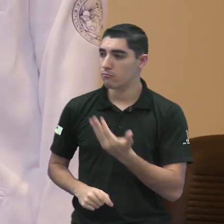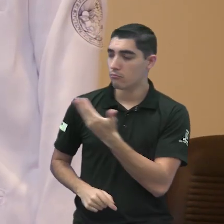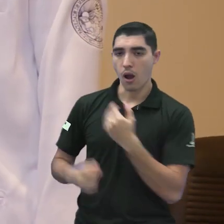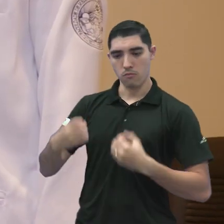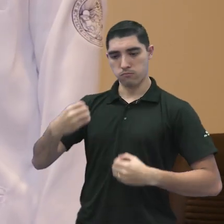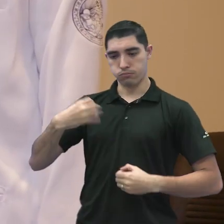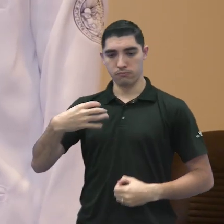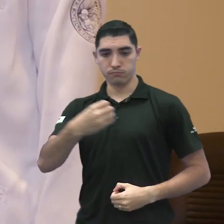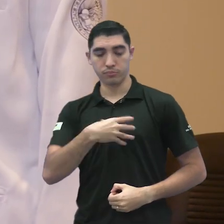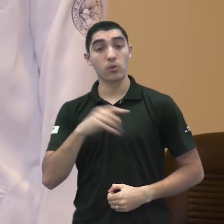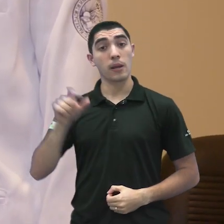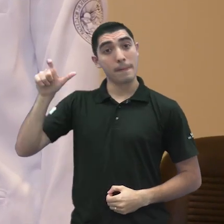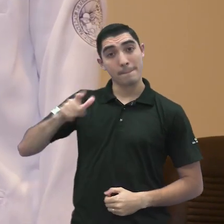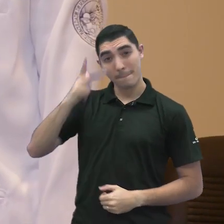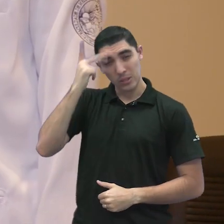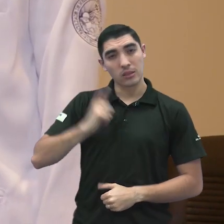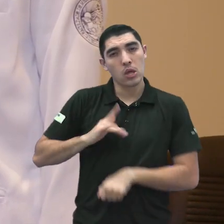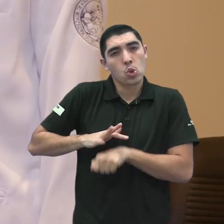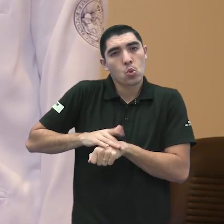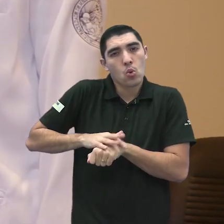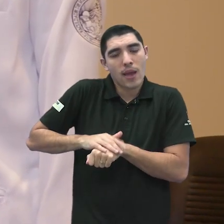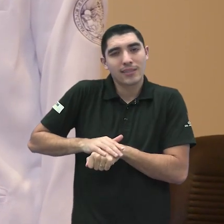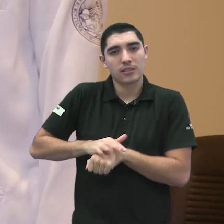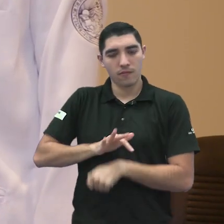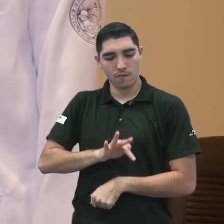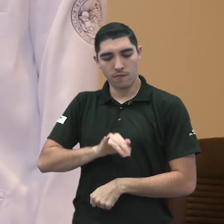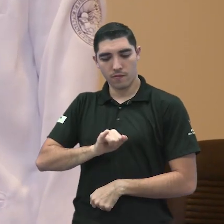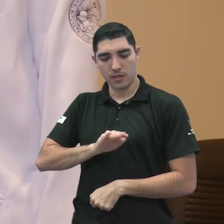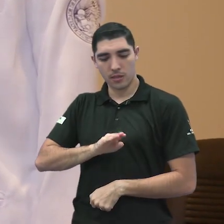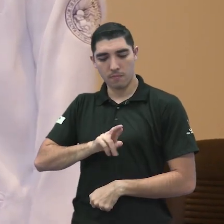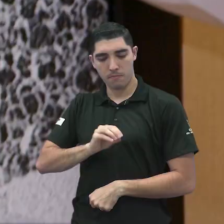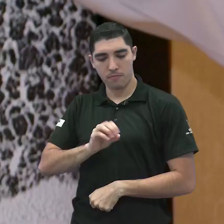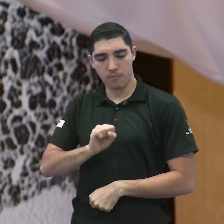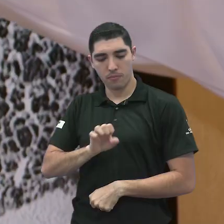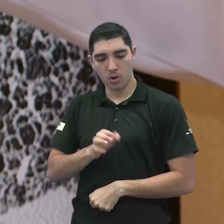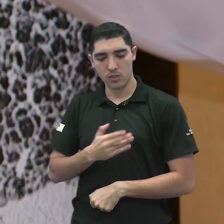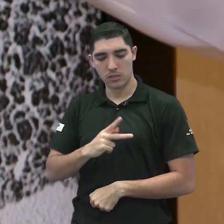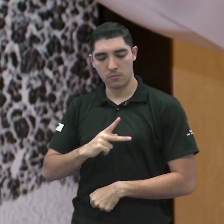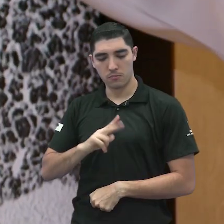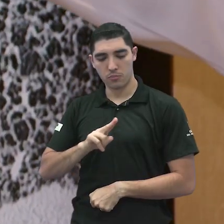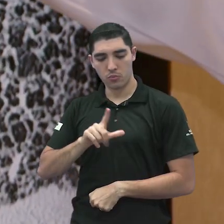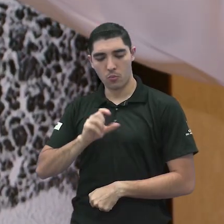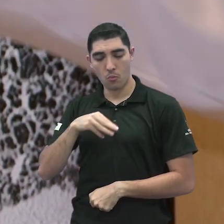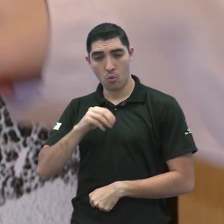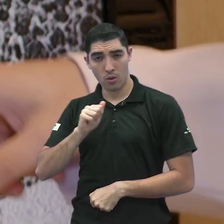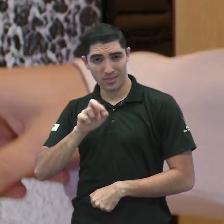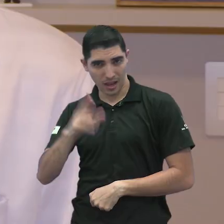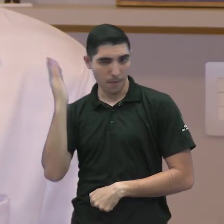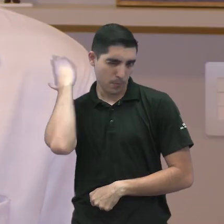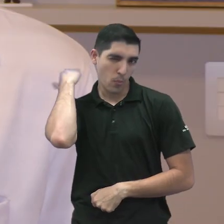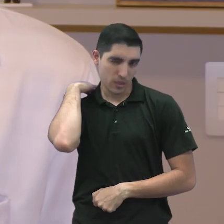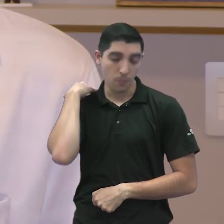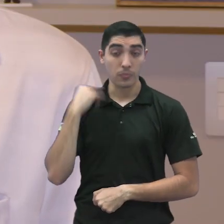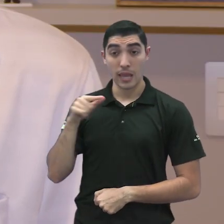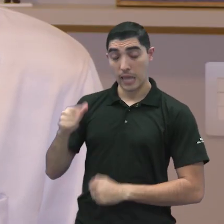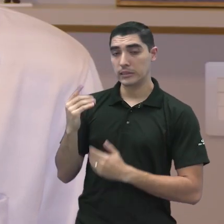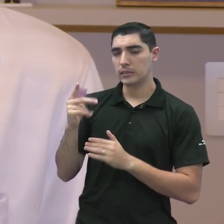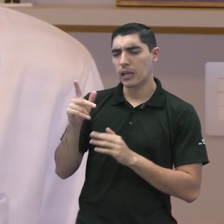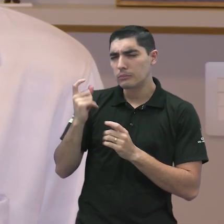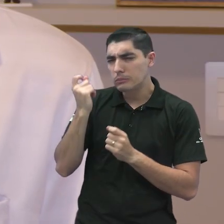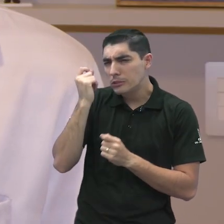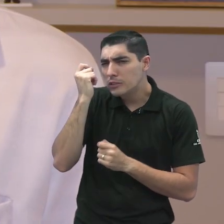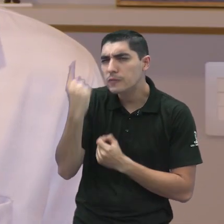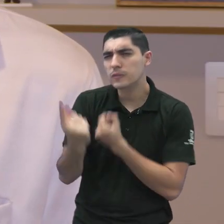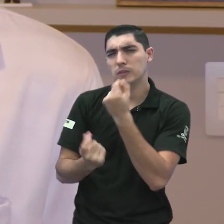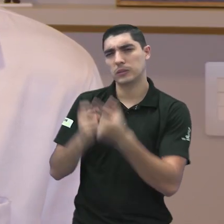uma tomografia de quem tem fibrose pulmonar idiopática, uma rara doença pulmonar. É um processo patológico em